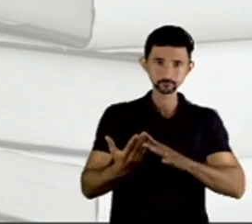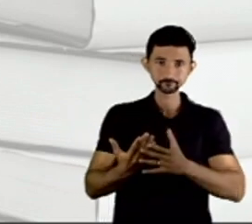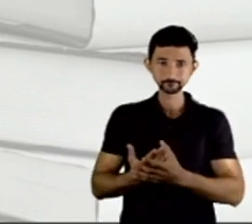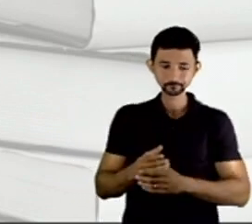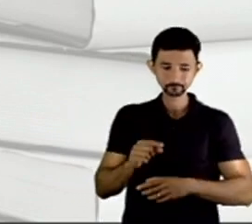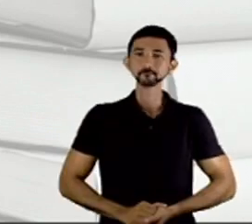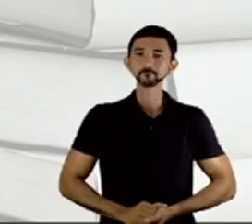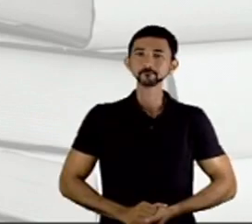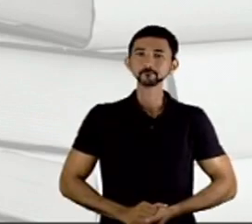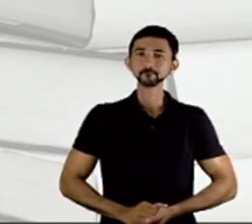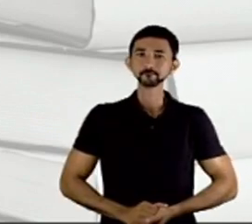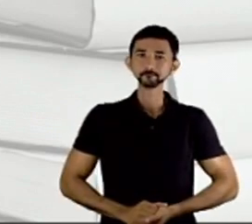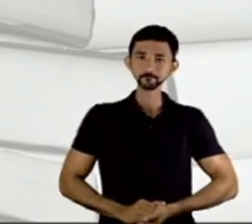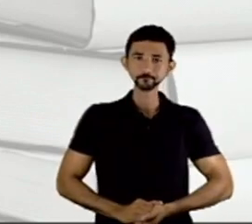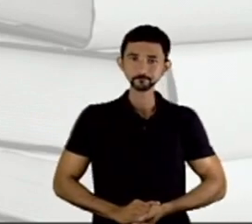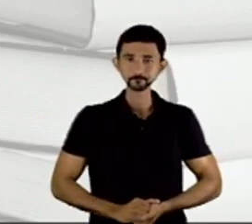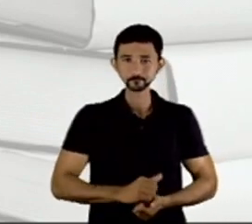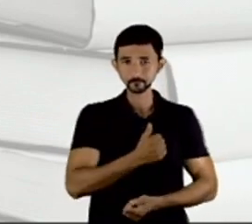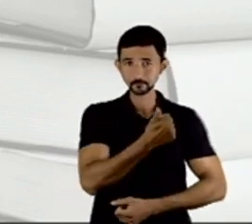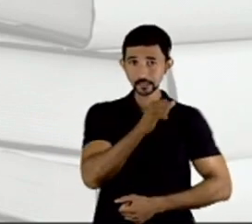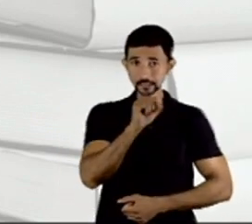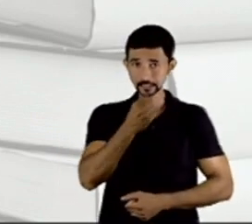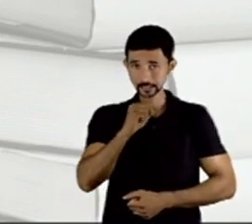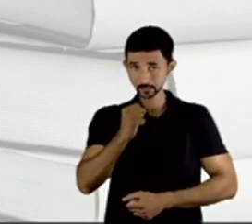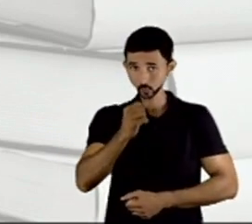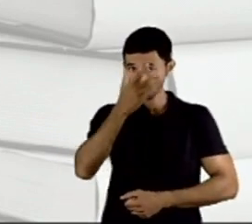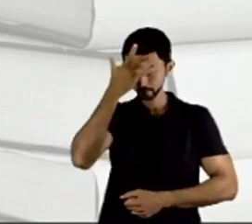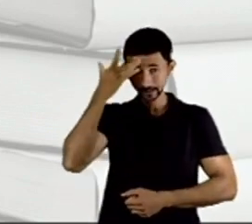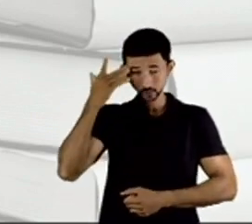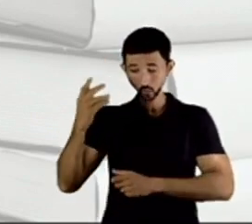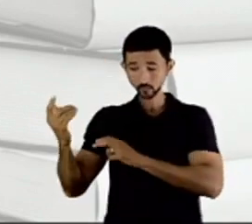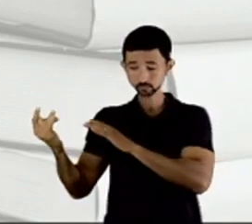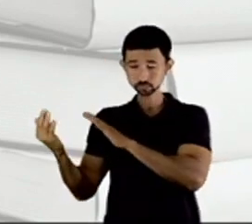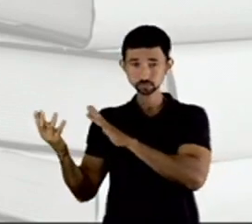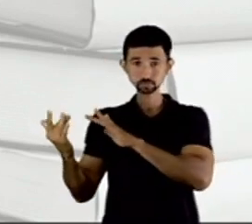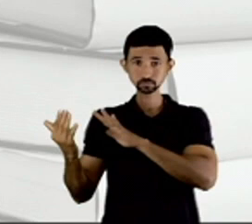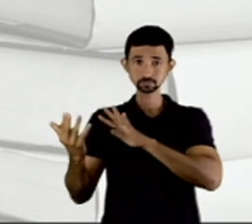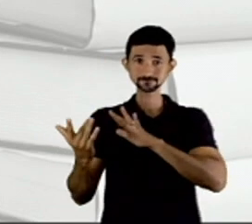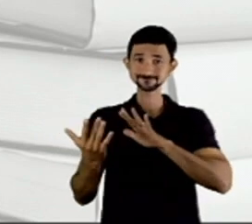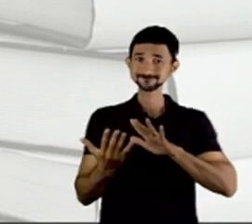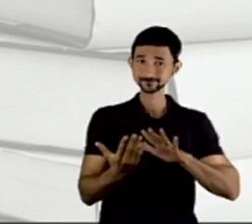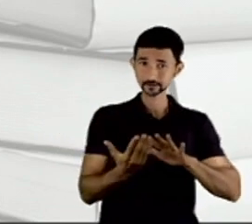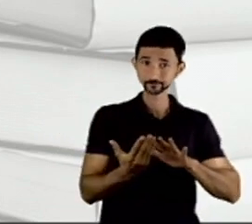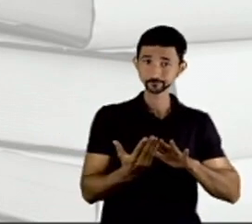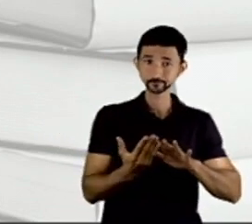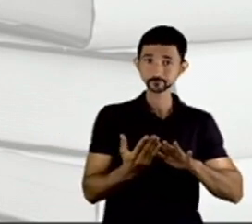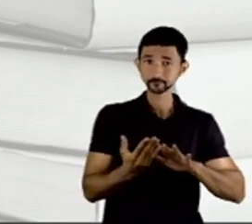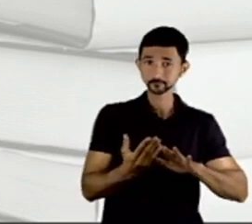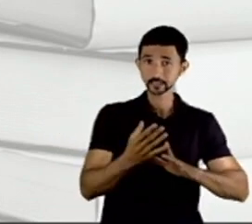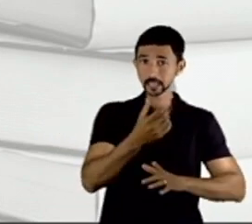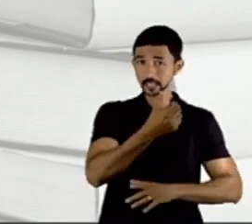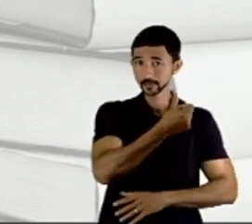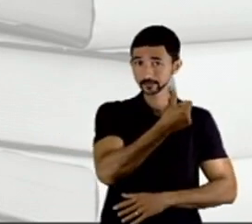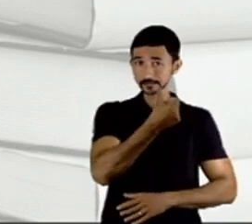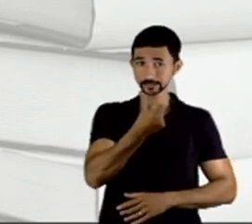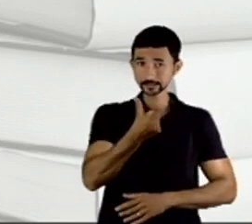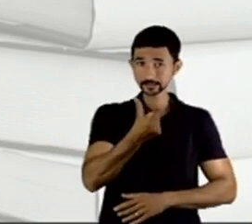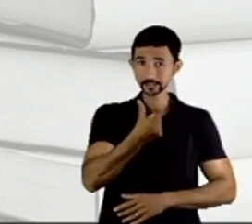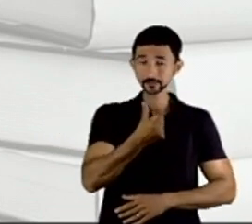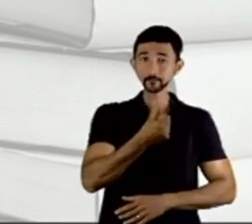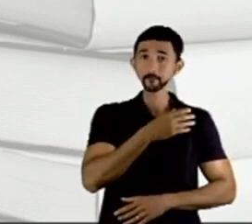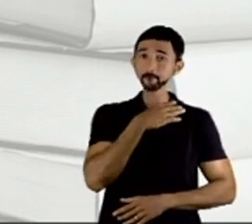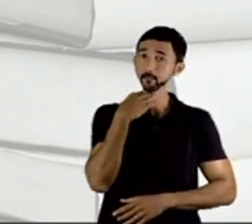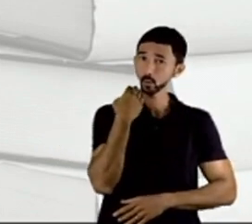governo, tá? Desses 18 que saíram armados do Forte, apenas 2 sobreviveram, tá?